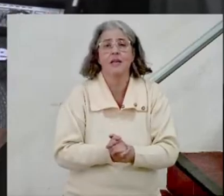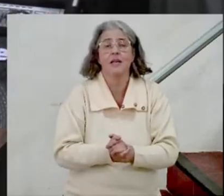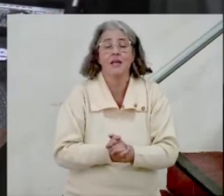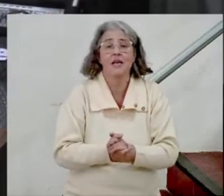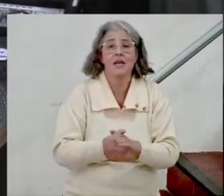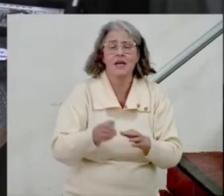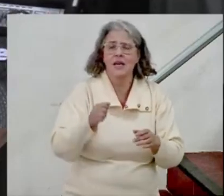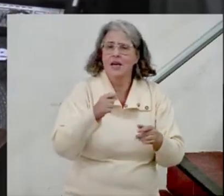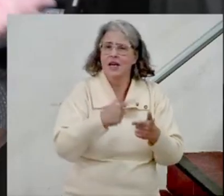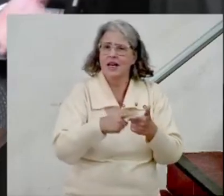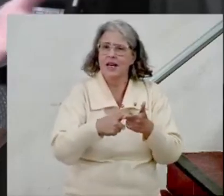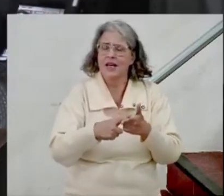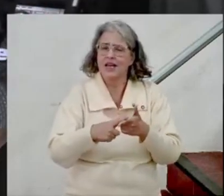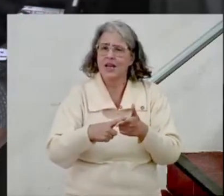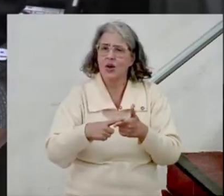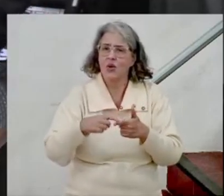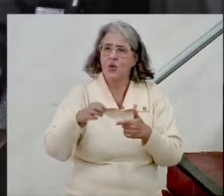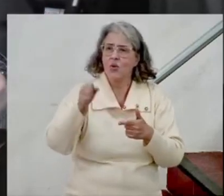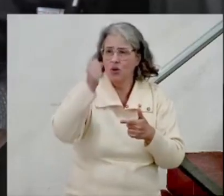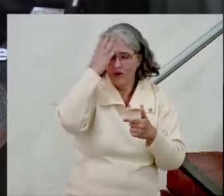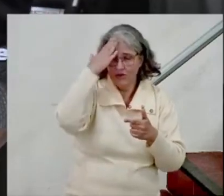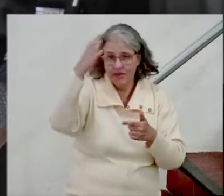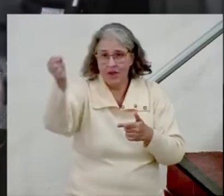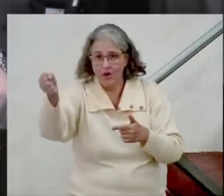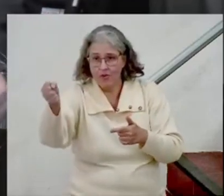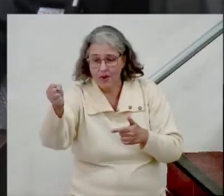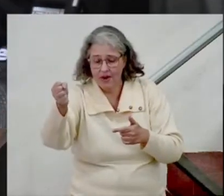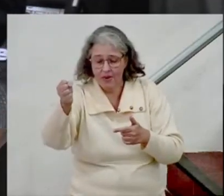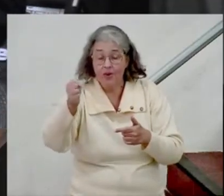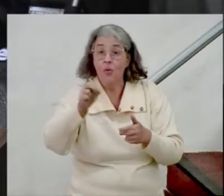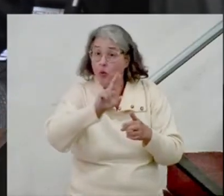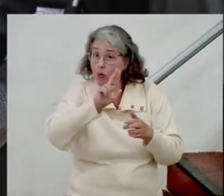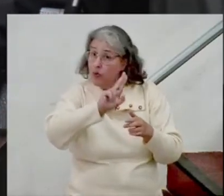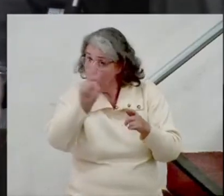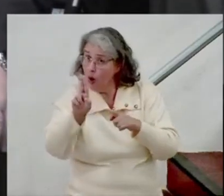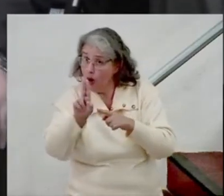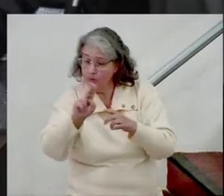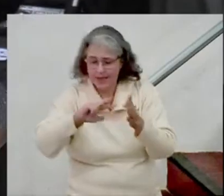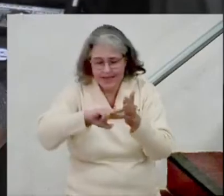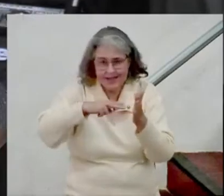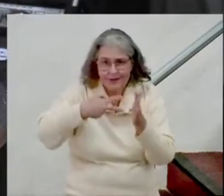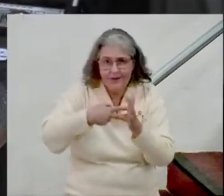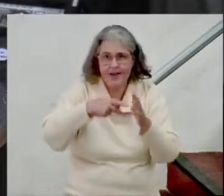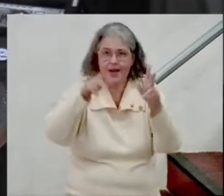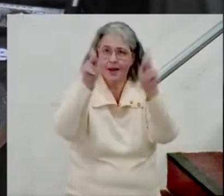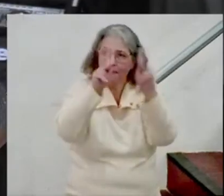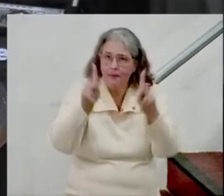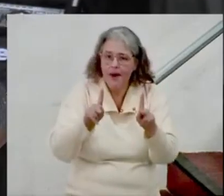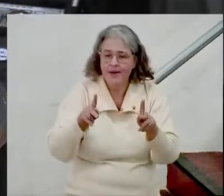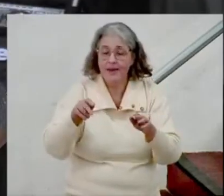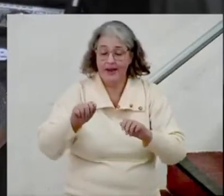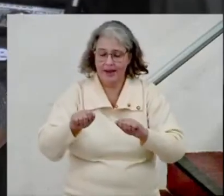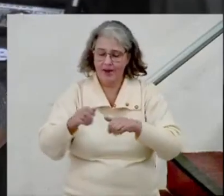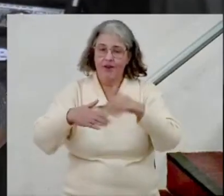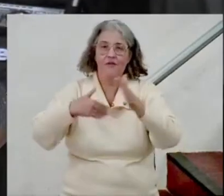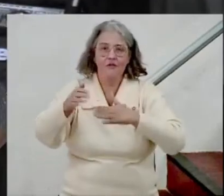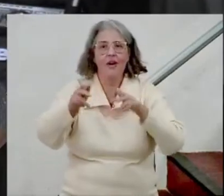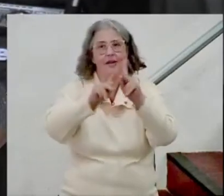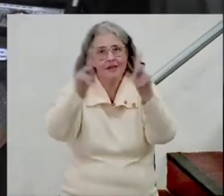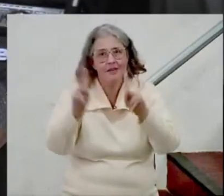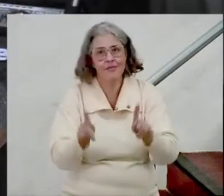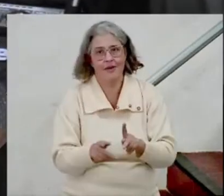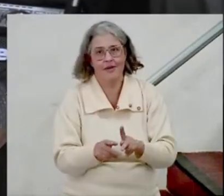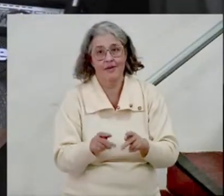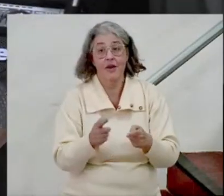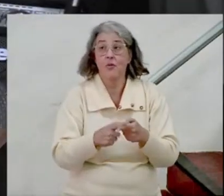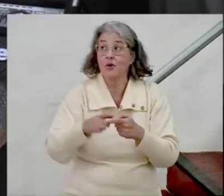de Salomão, Shalomon, vem de Shalom, da paz. Ele é um pacificador, um pacífico, porque Davi entregou para ele